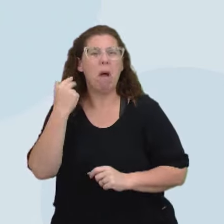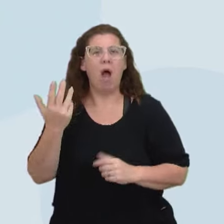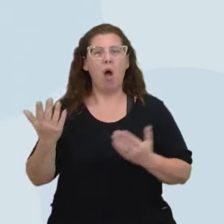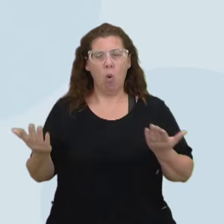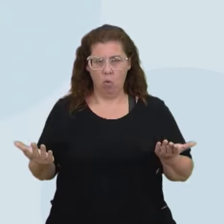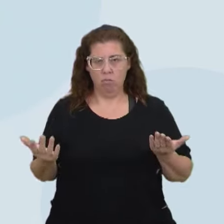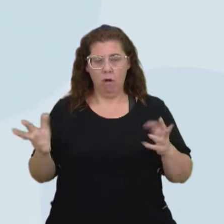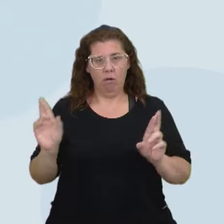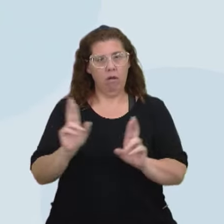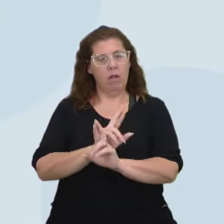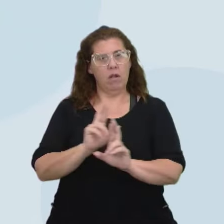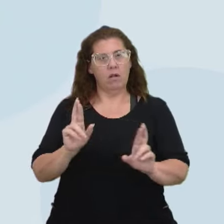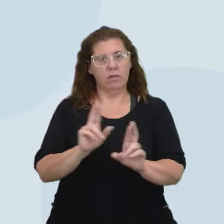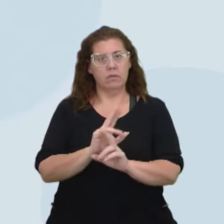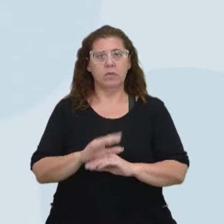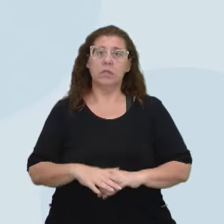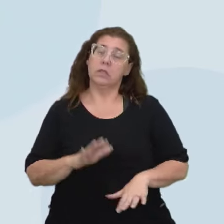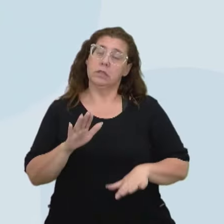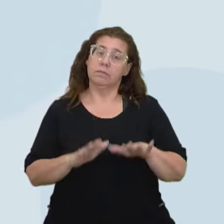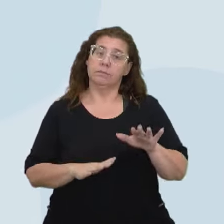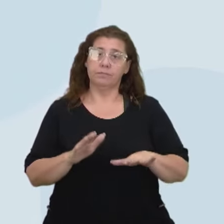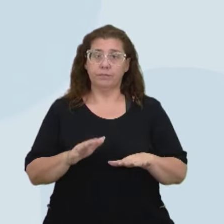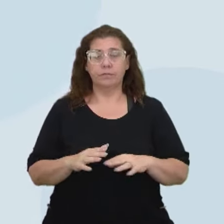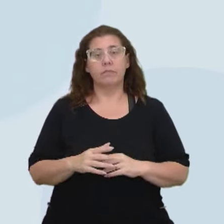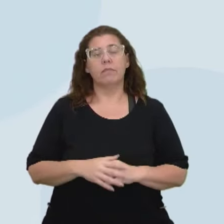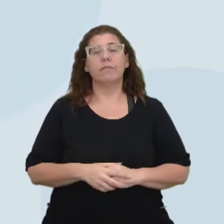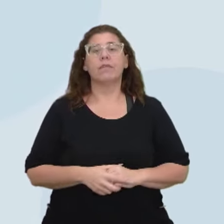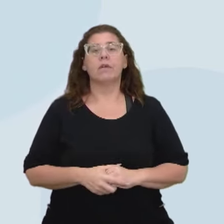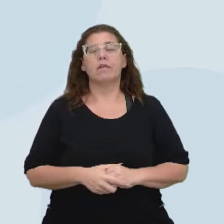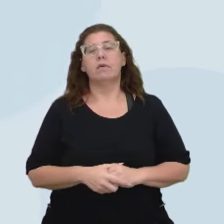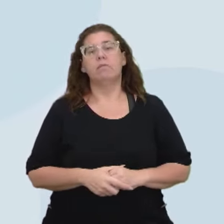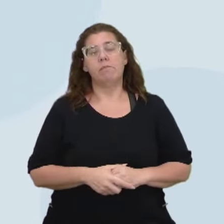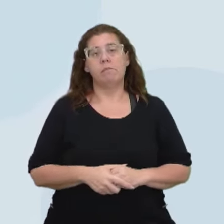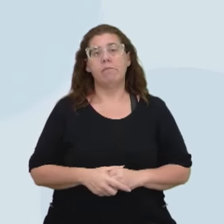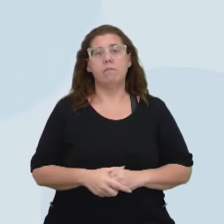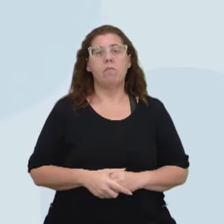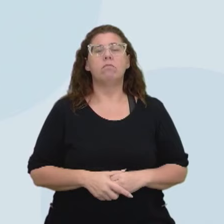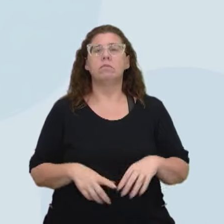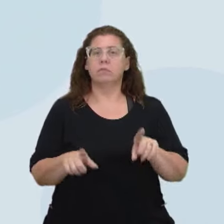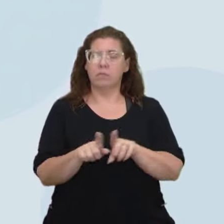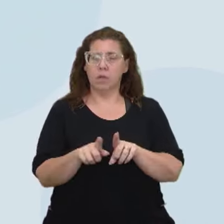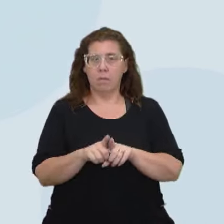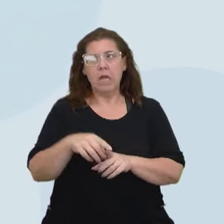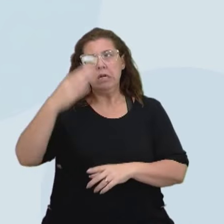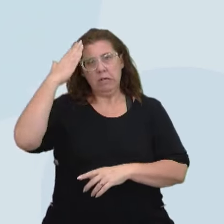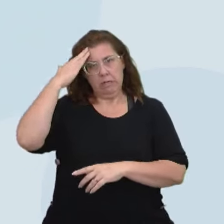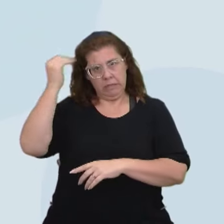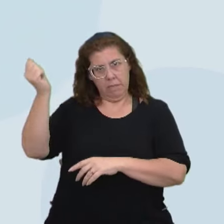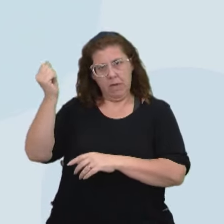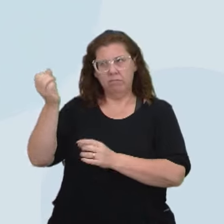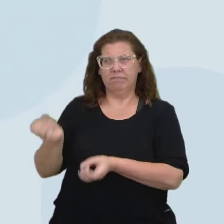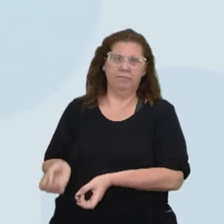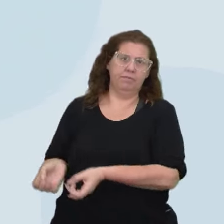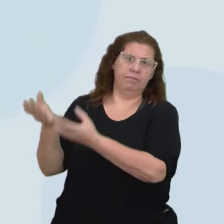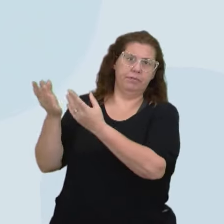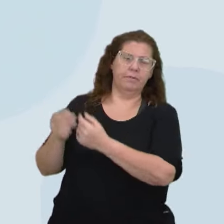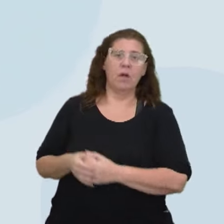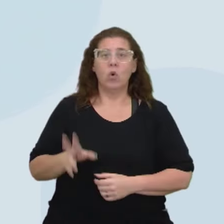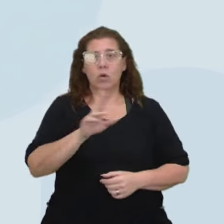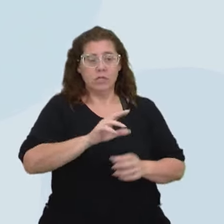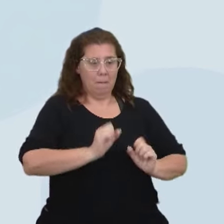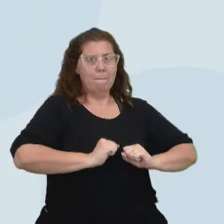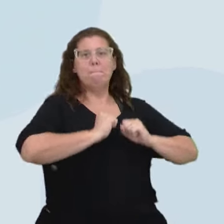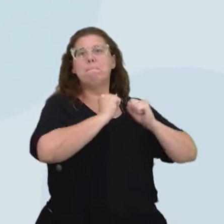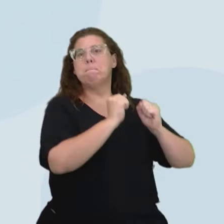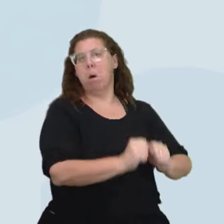saberes relativos a essa suposta normalidade, e lançasse mão e fizesse uso dos seus